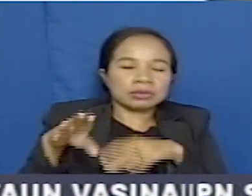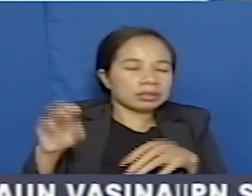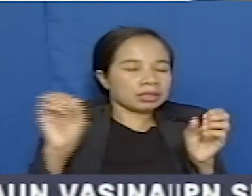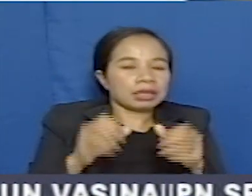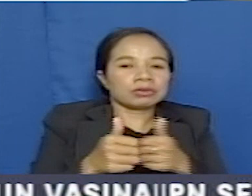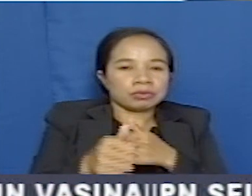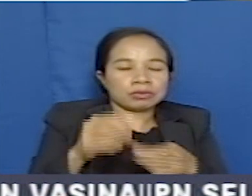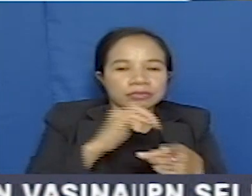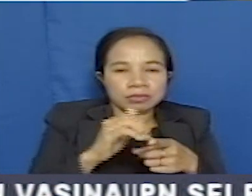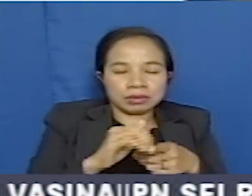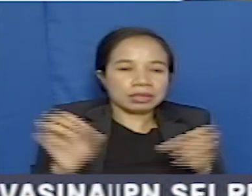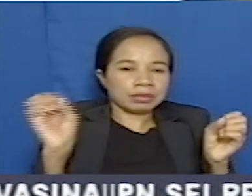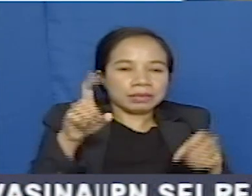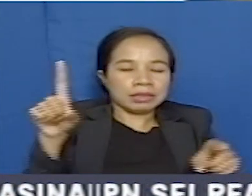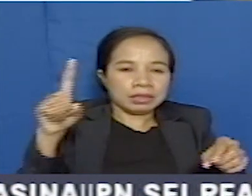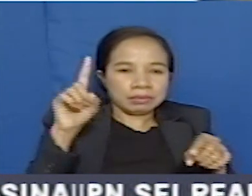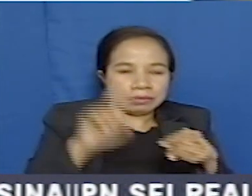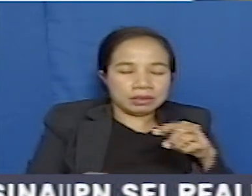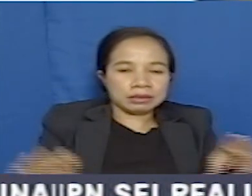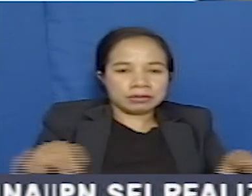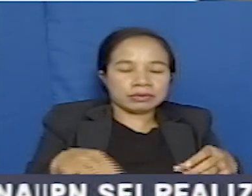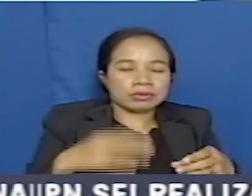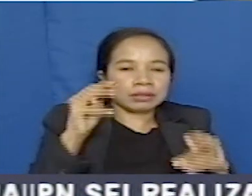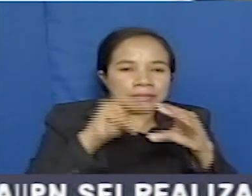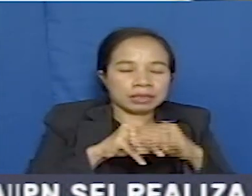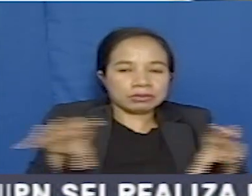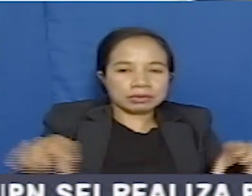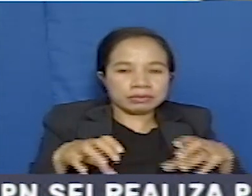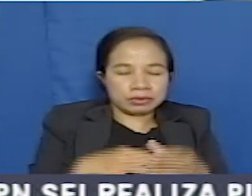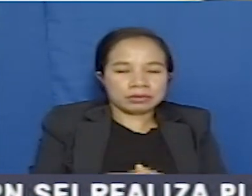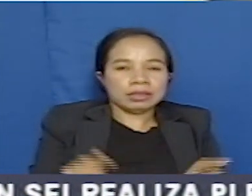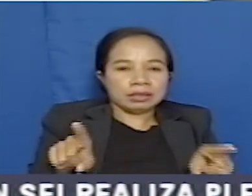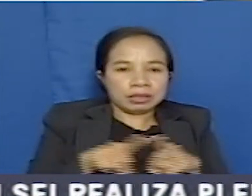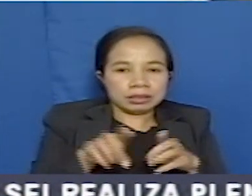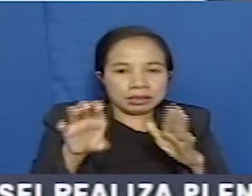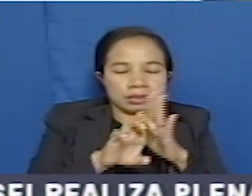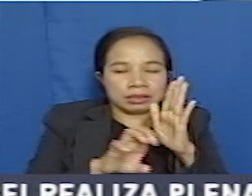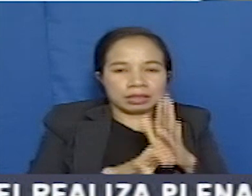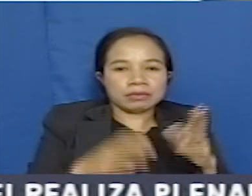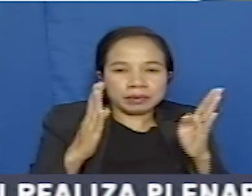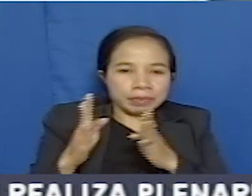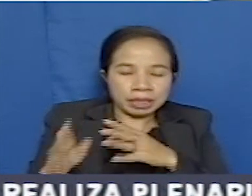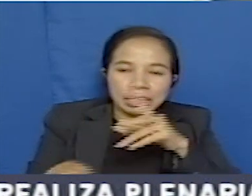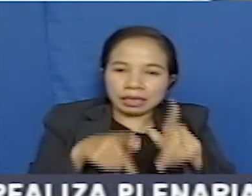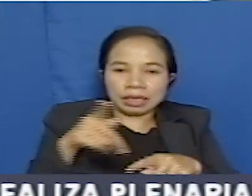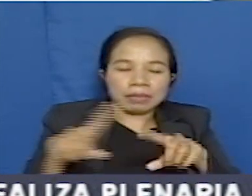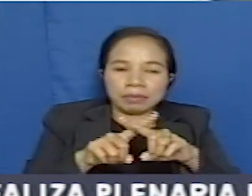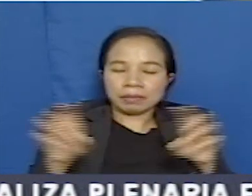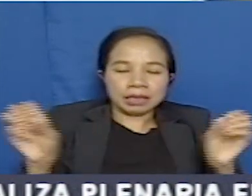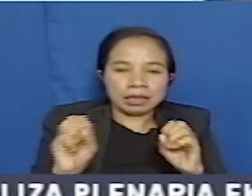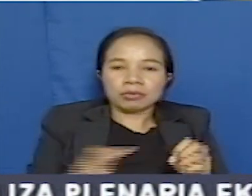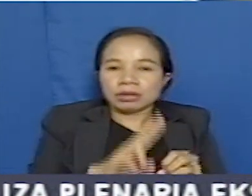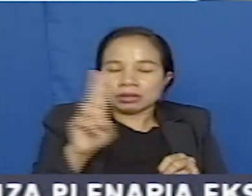vele compete em mercado de trabalho nia. A mim dané macanesan estado prepara ela recurso, mas vê Sira la cui